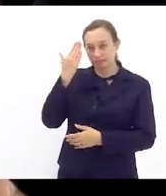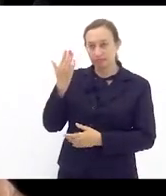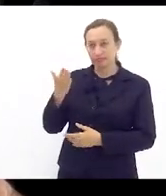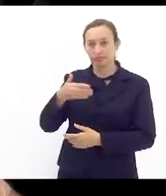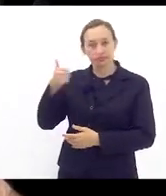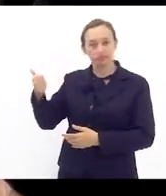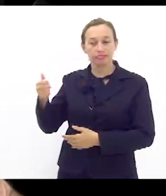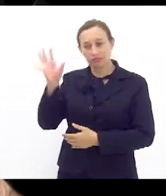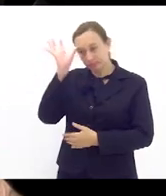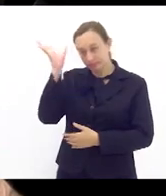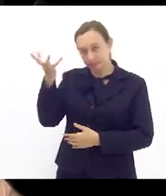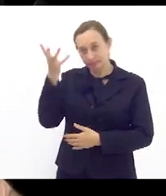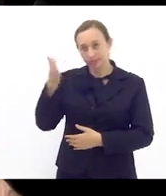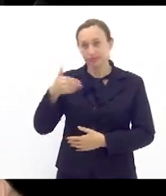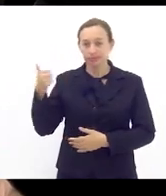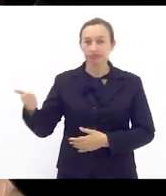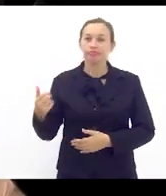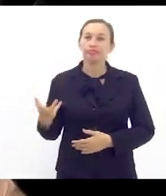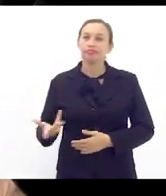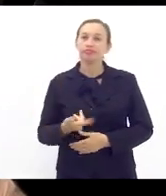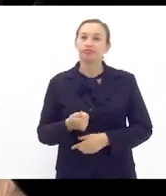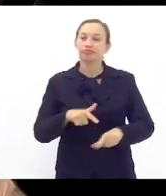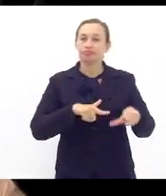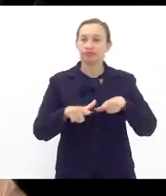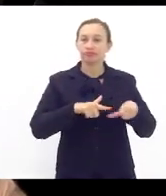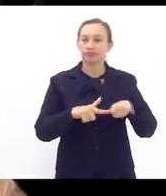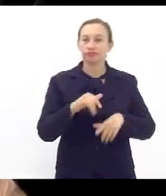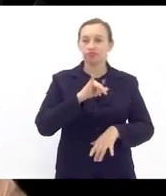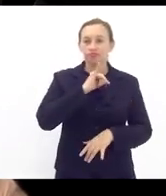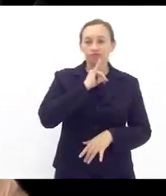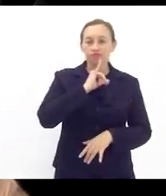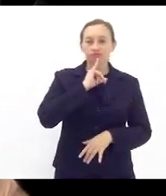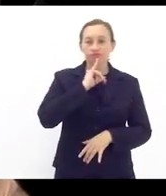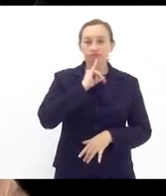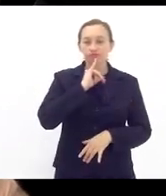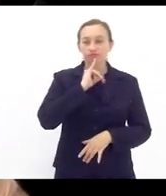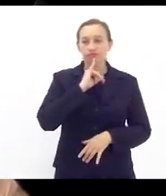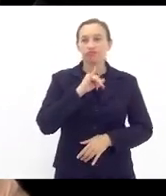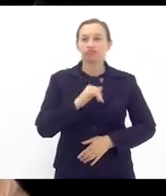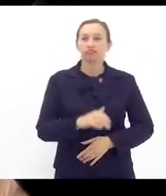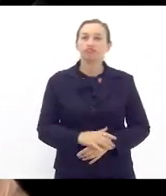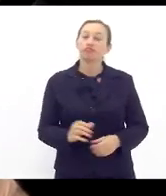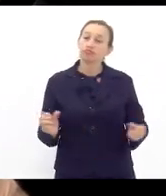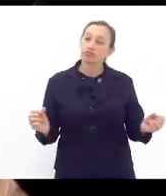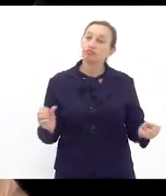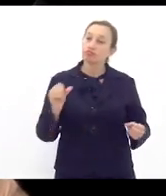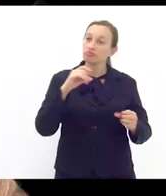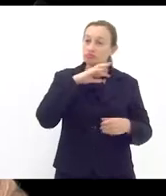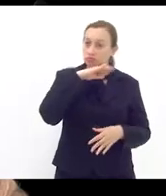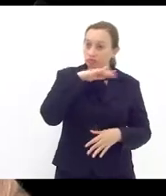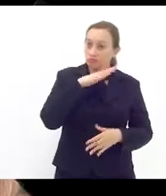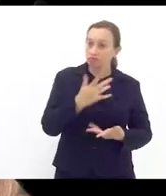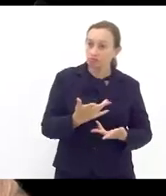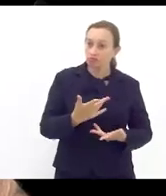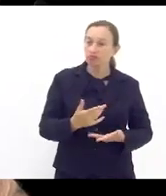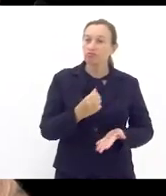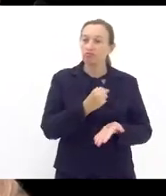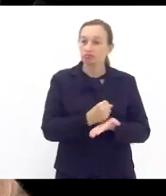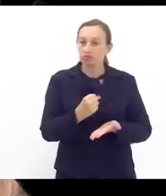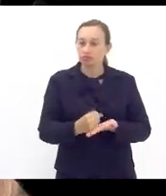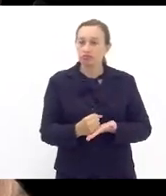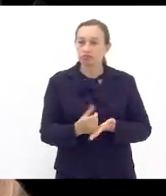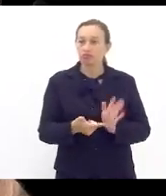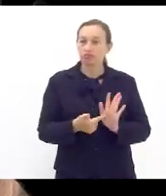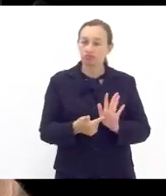uma solução na melhora da qualidade do serviço que infelizmente está muito a quem do que deve ser prestado no contrato de